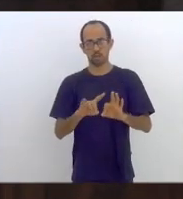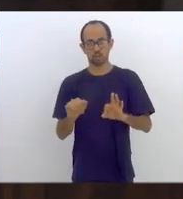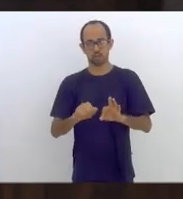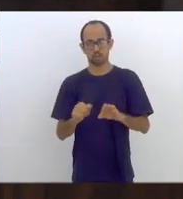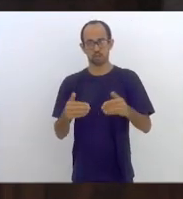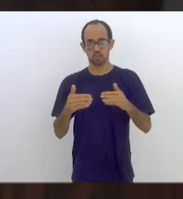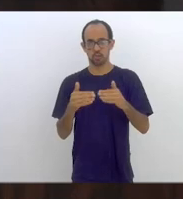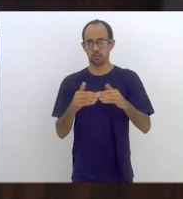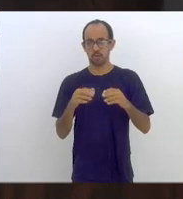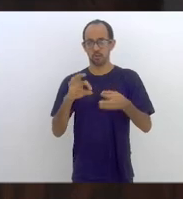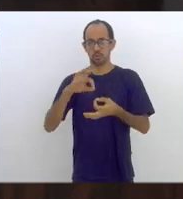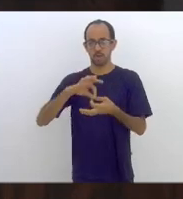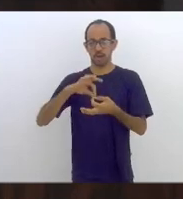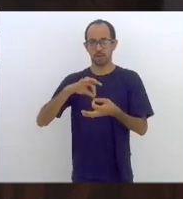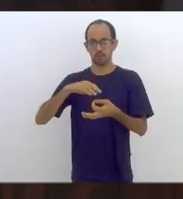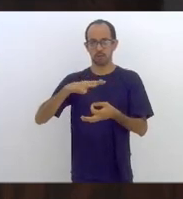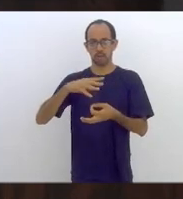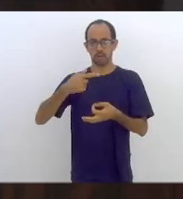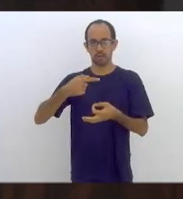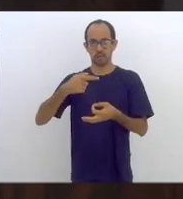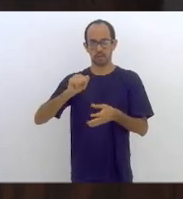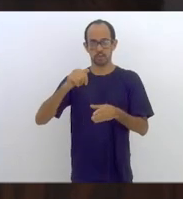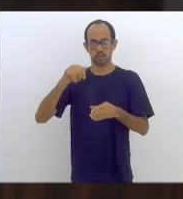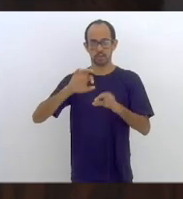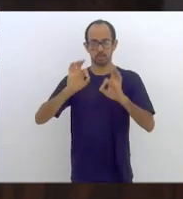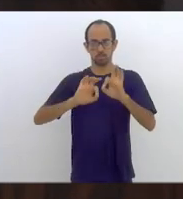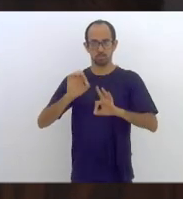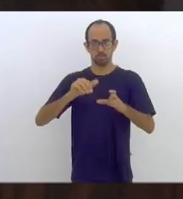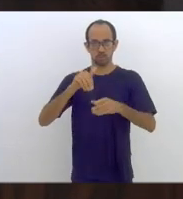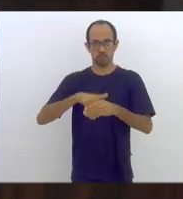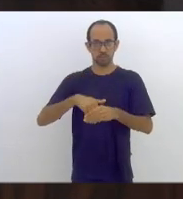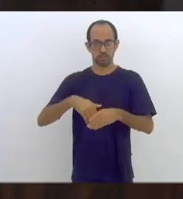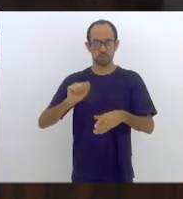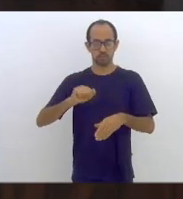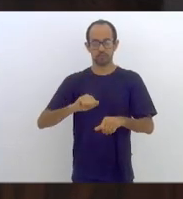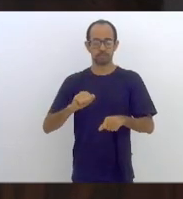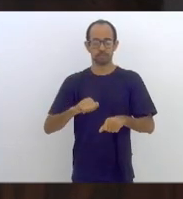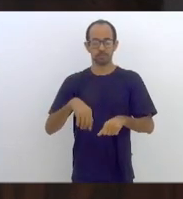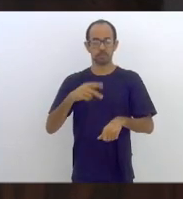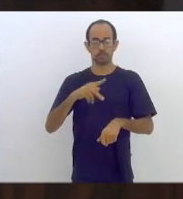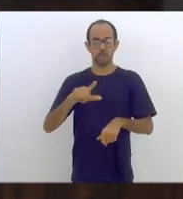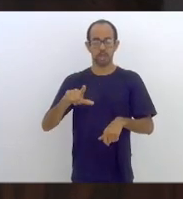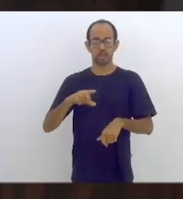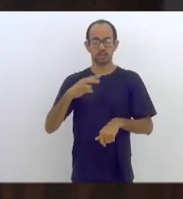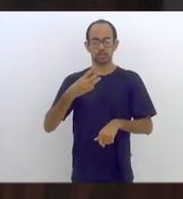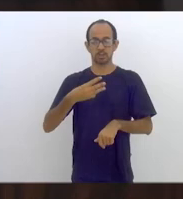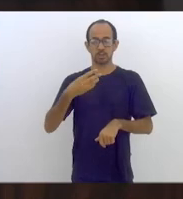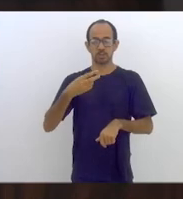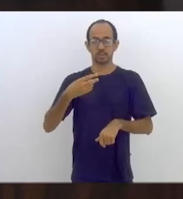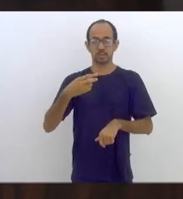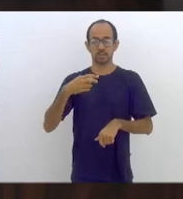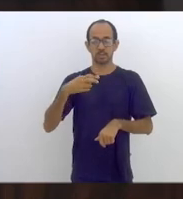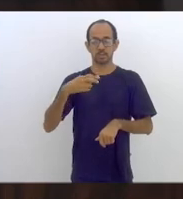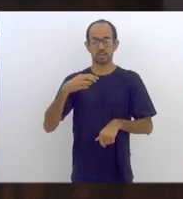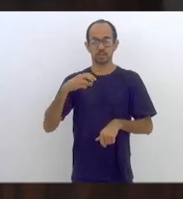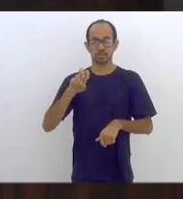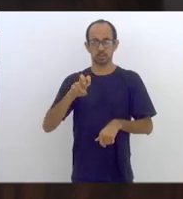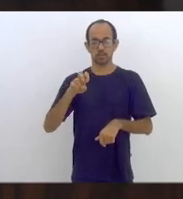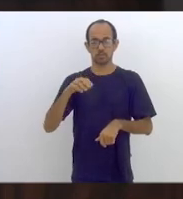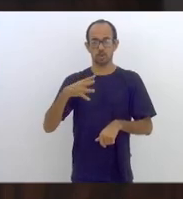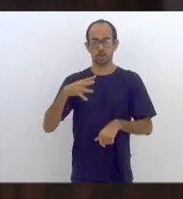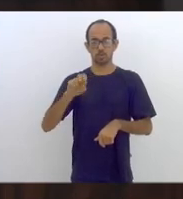do Regimento Interno em tramitação de nada em votação em primeira discussão projeto de lei 35 48 de 21 de altura Deputado Daniel